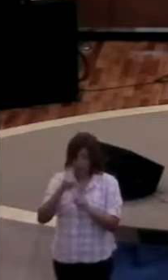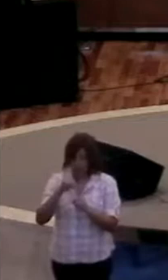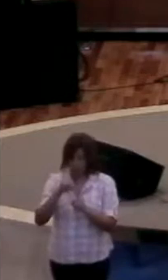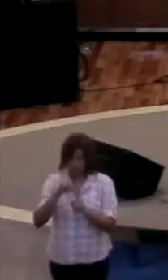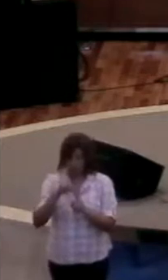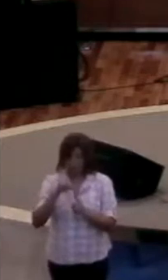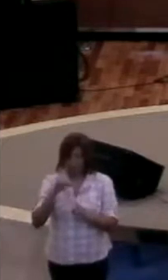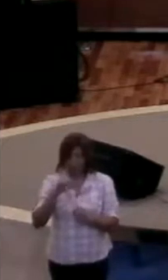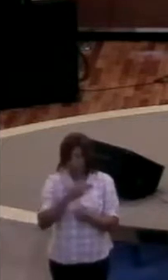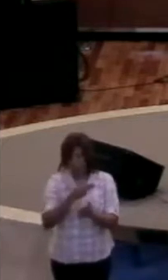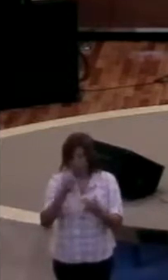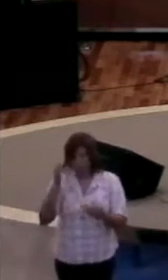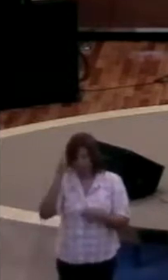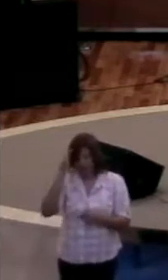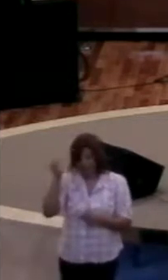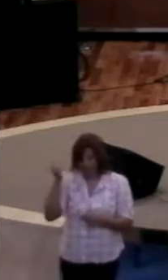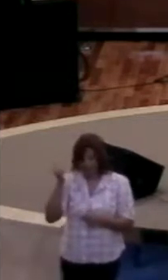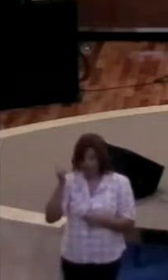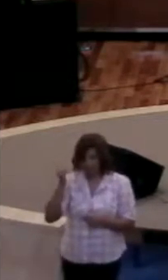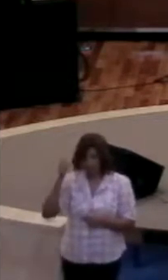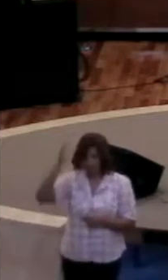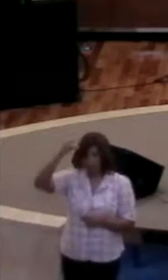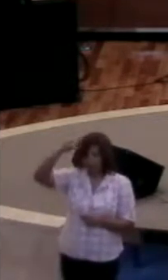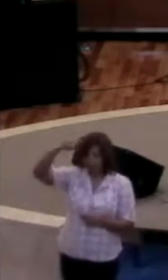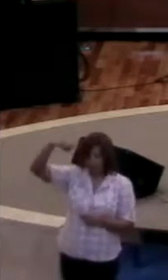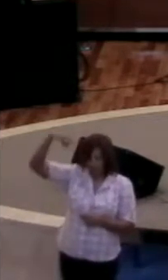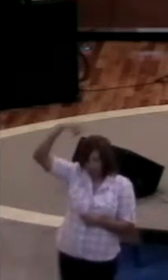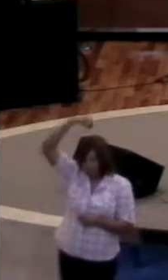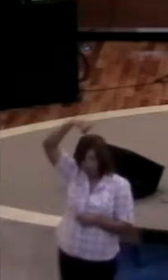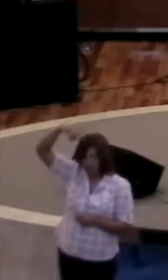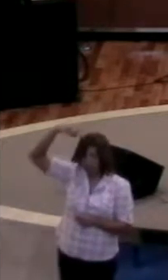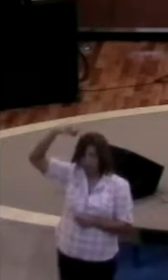você, porque a Bíblia me afirma isso, é que o Espírito de Deus parava.